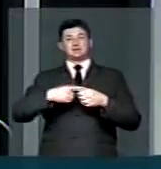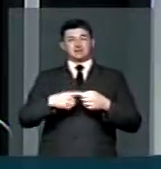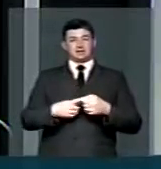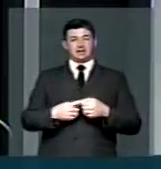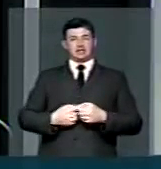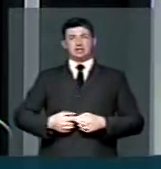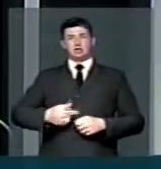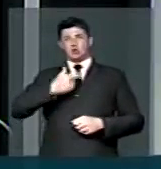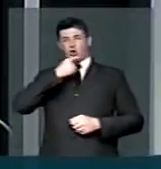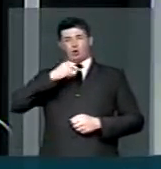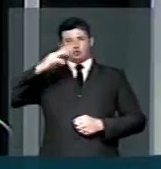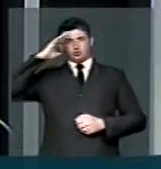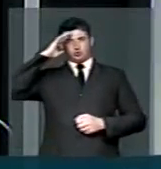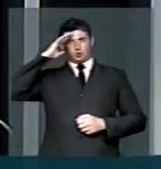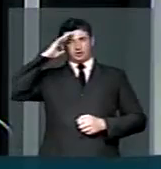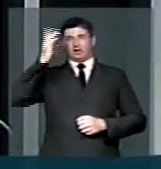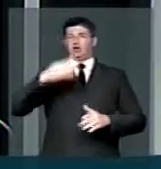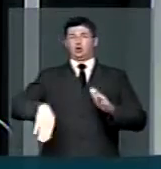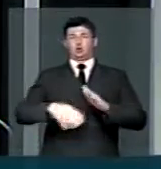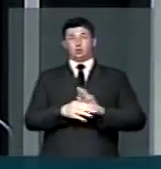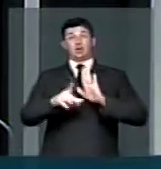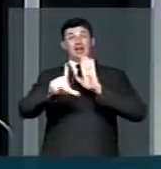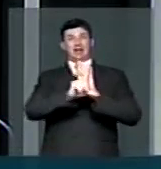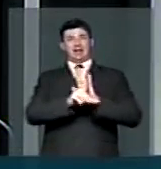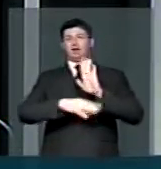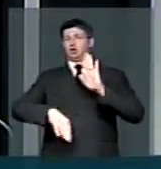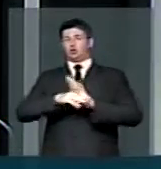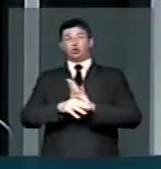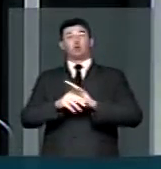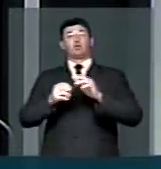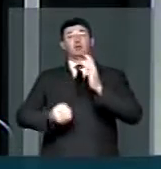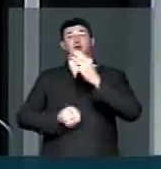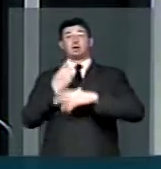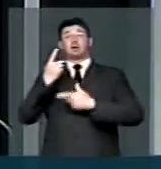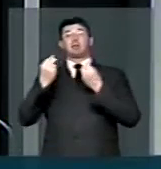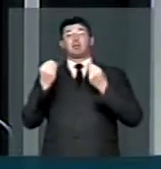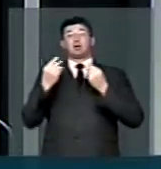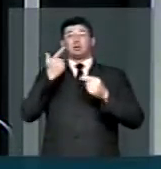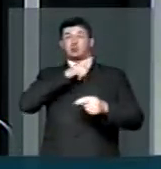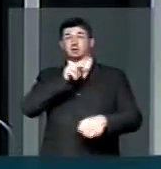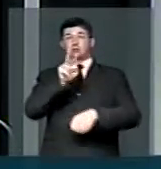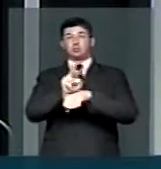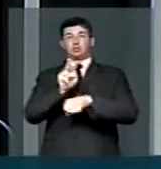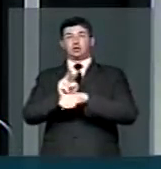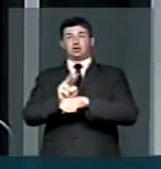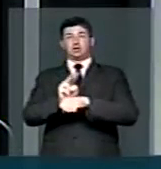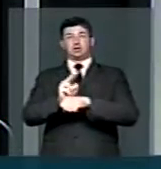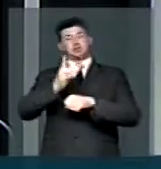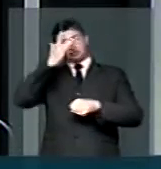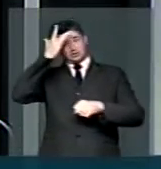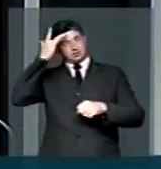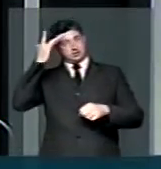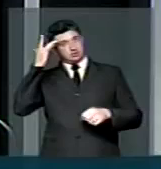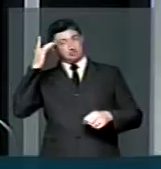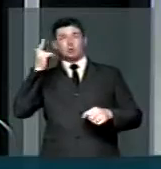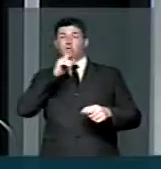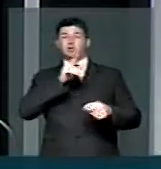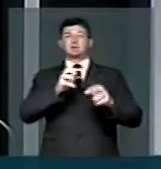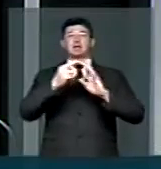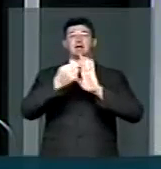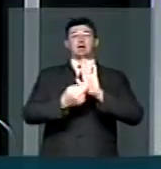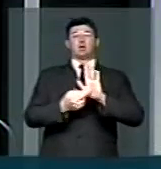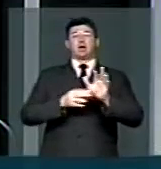e regras rígidas foram instituídas para proteger os moradores dos perigos externos e regular as